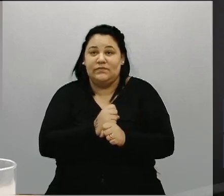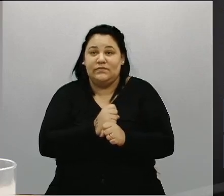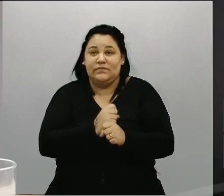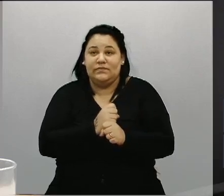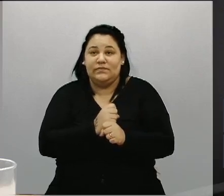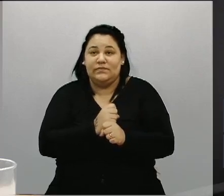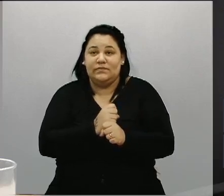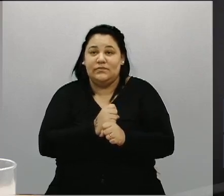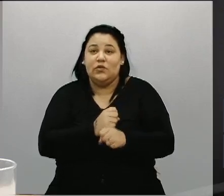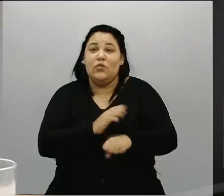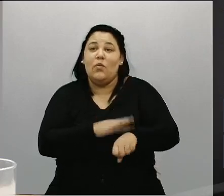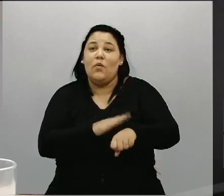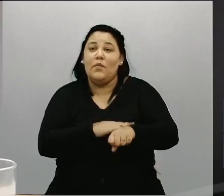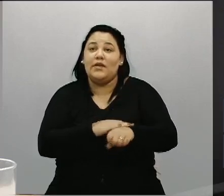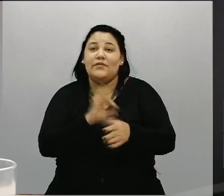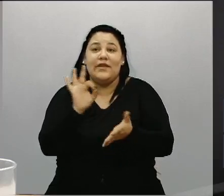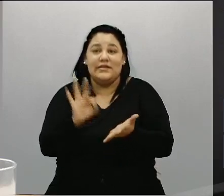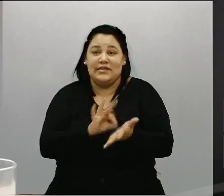vai se inscrever em